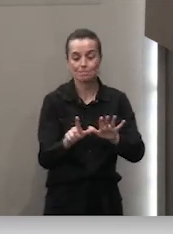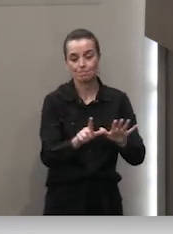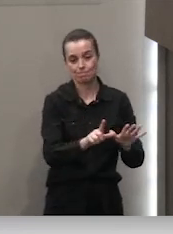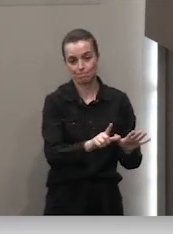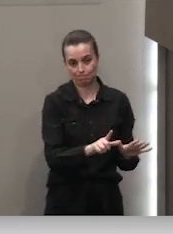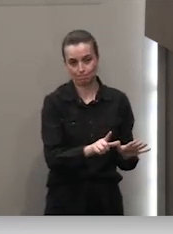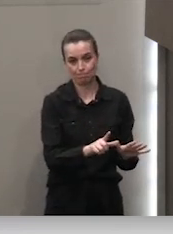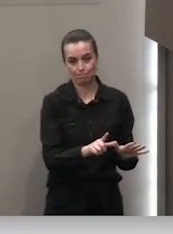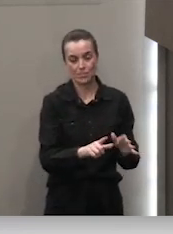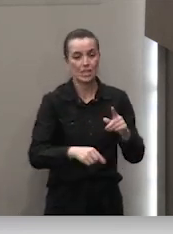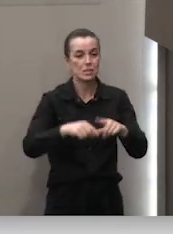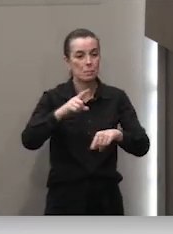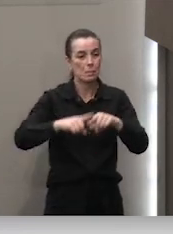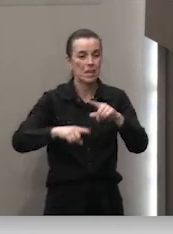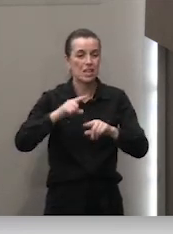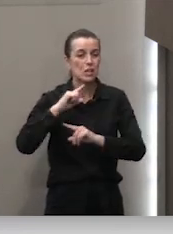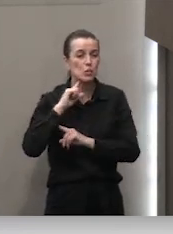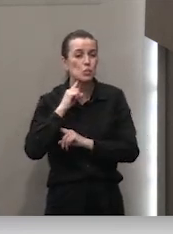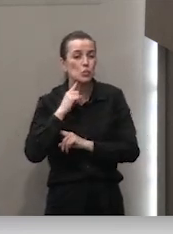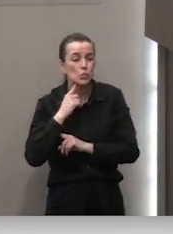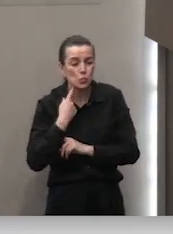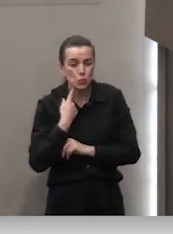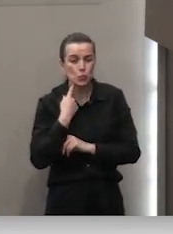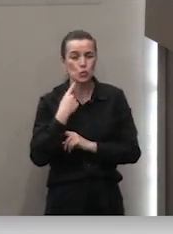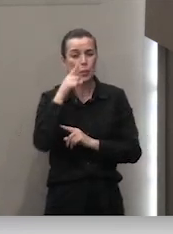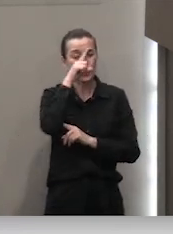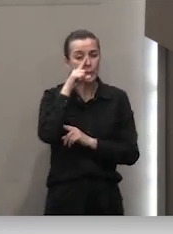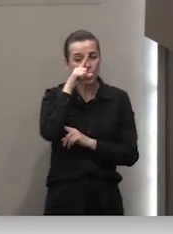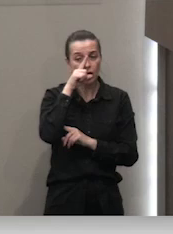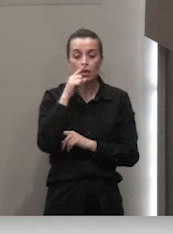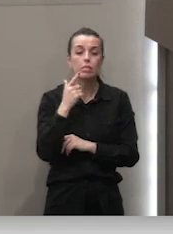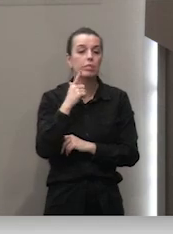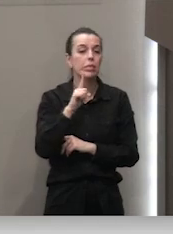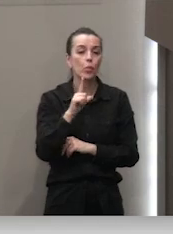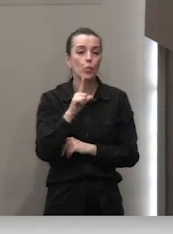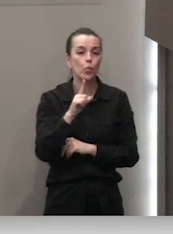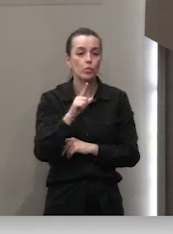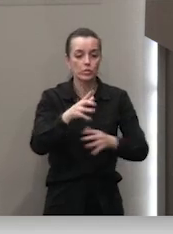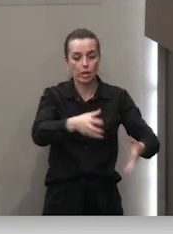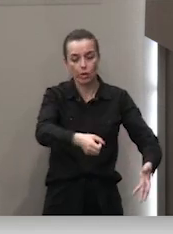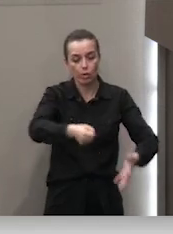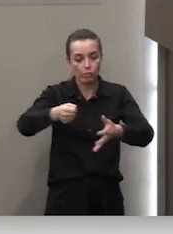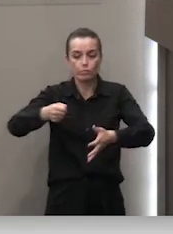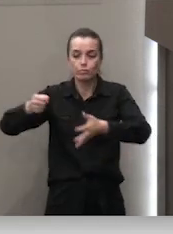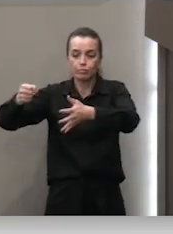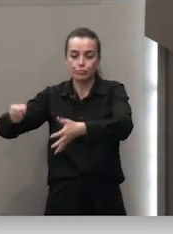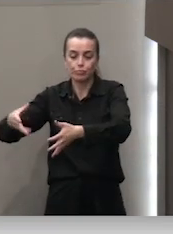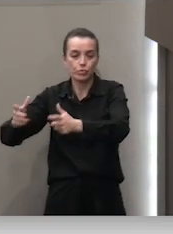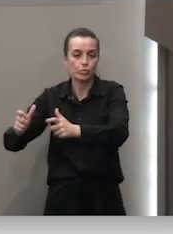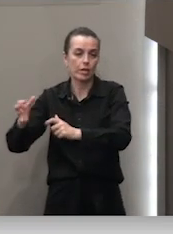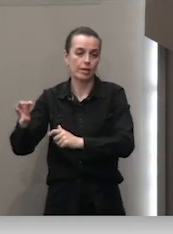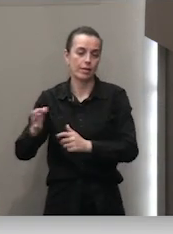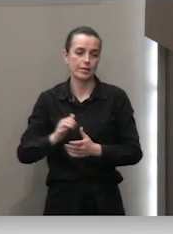3 semanas, e a administração ainda não conseguiu dar o destino correto para esse material.